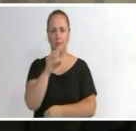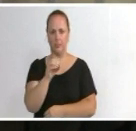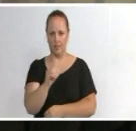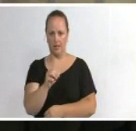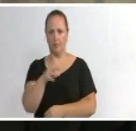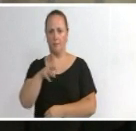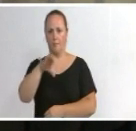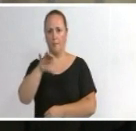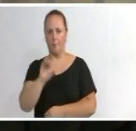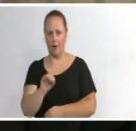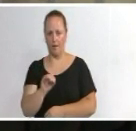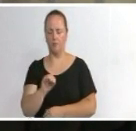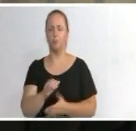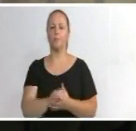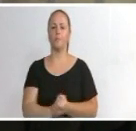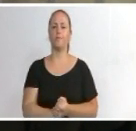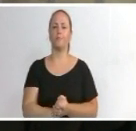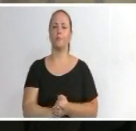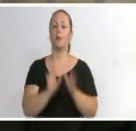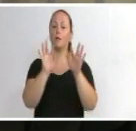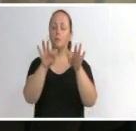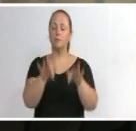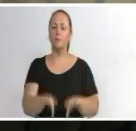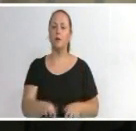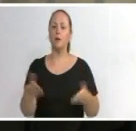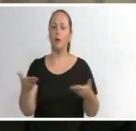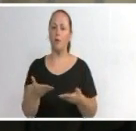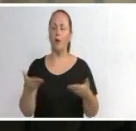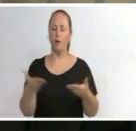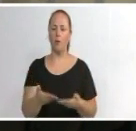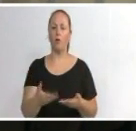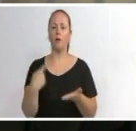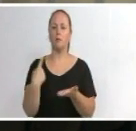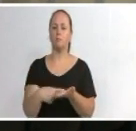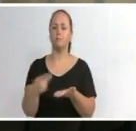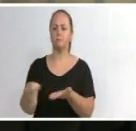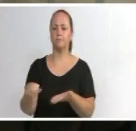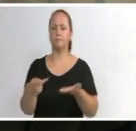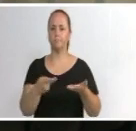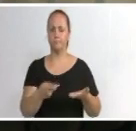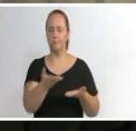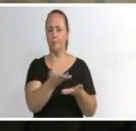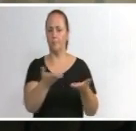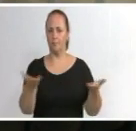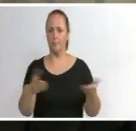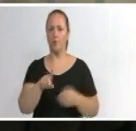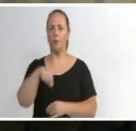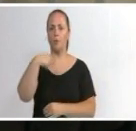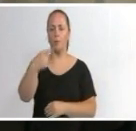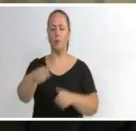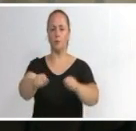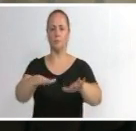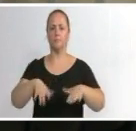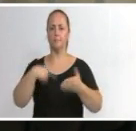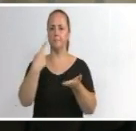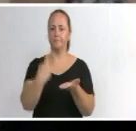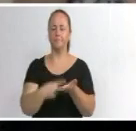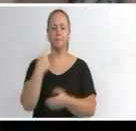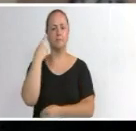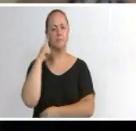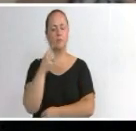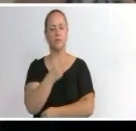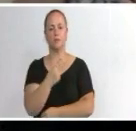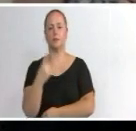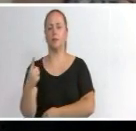horas. Nada mais havendo a tratar, encerra a presente reunião, convocando os senhores vereadores para a próxima sessão ordinária, realizar-se dia 31